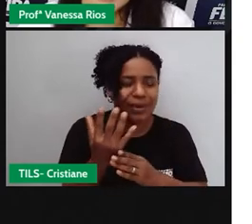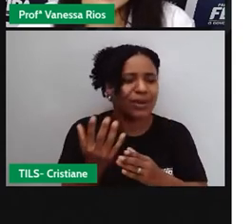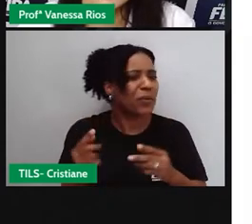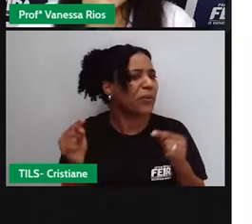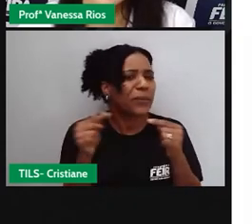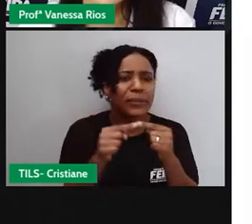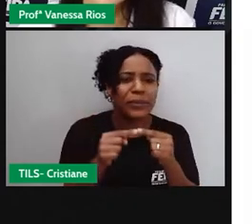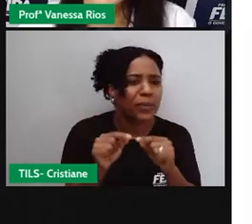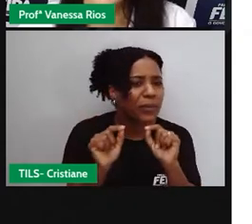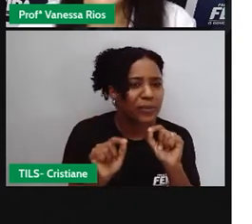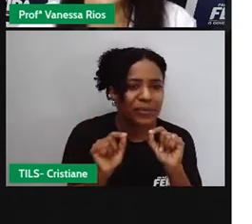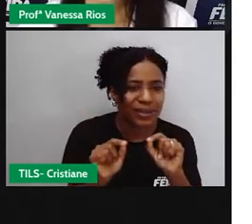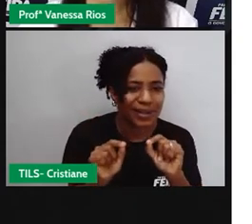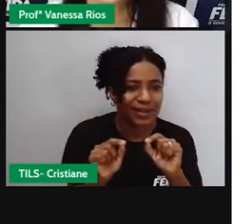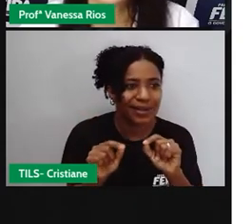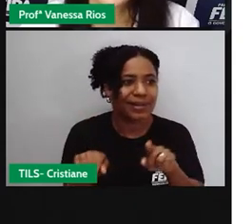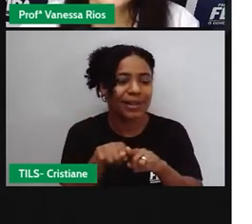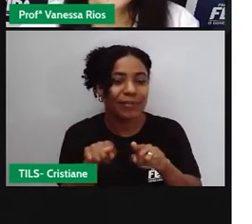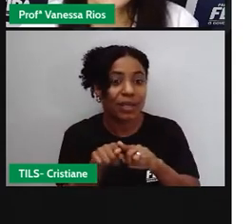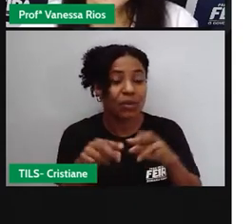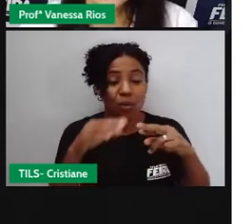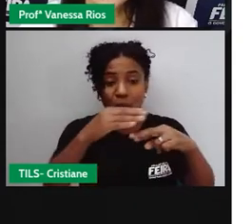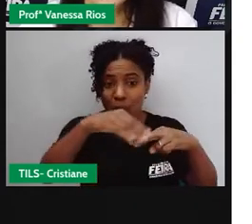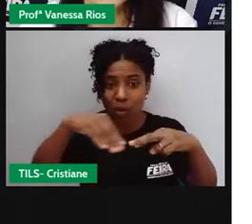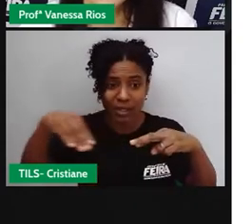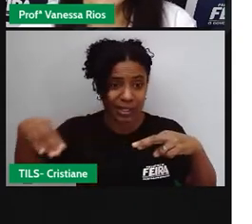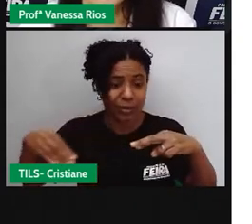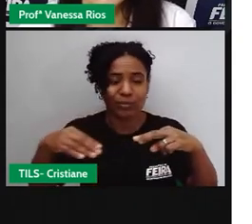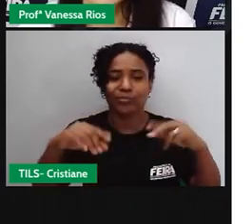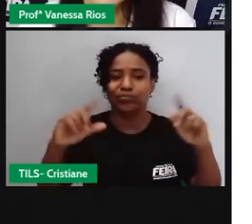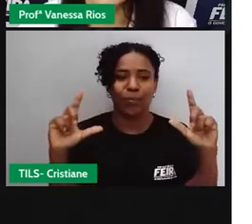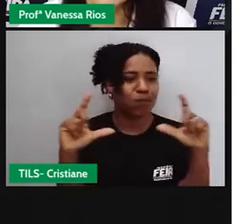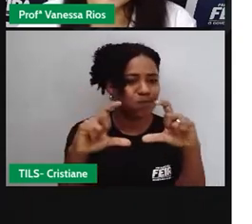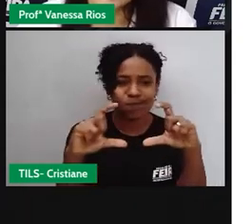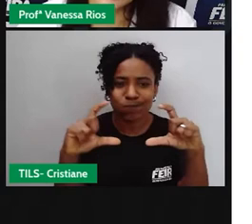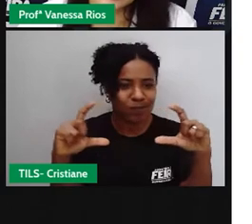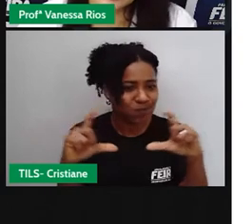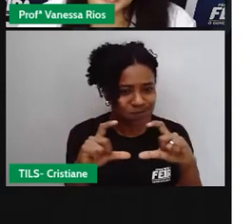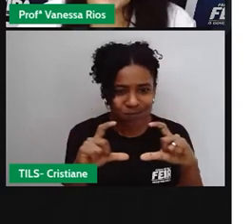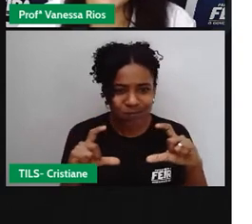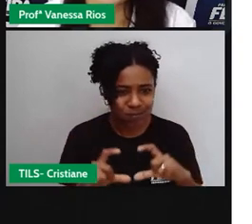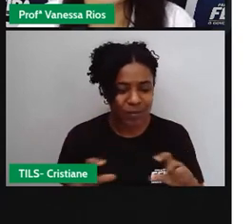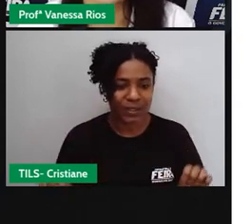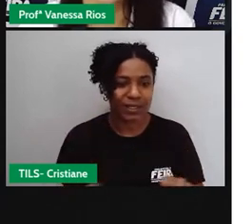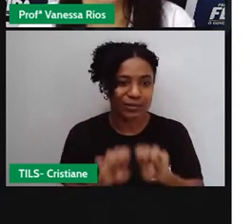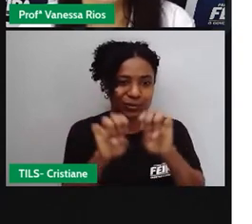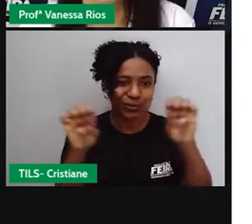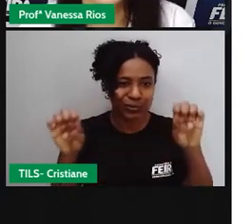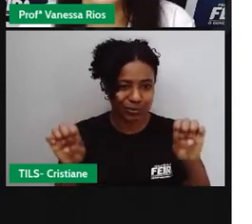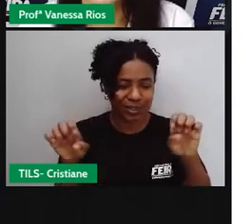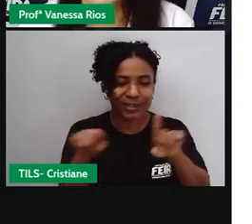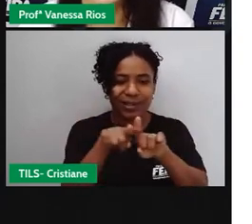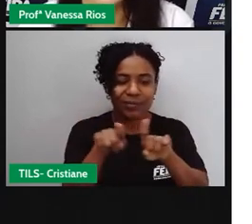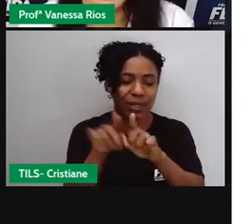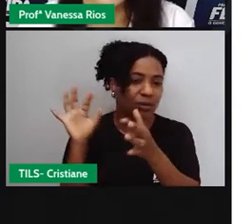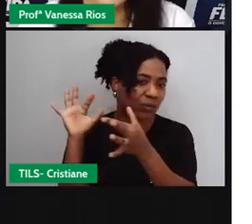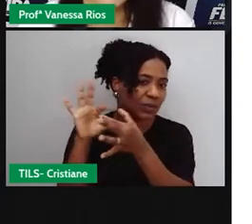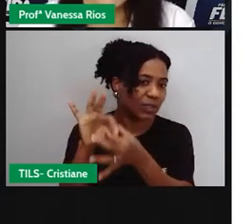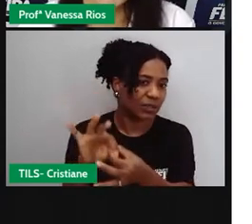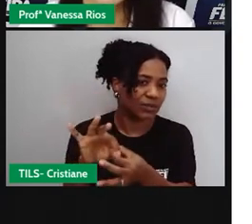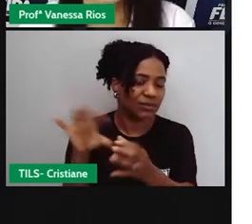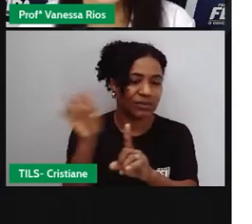organiza e quais são as características desse tipo de texto. Não só em sua estrutura, mas também em seu contexto